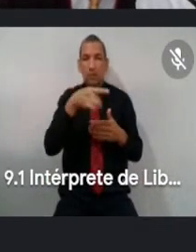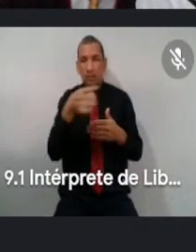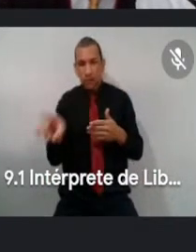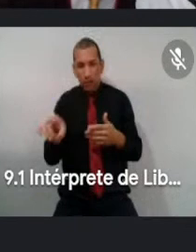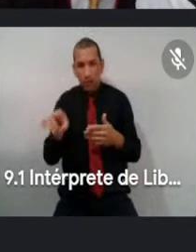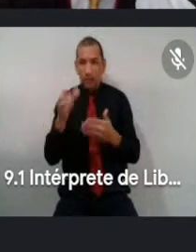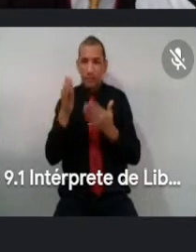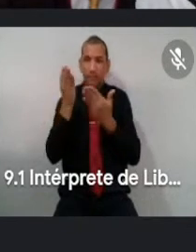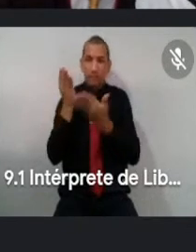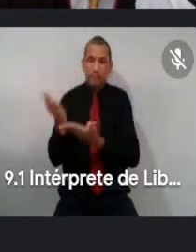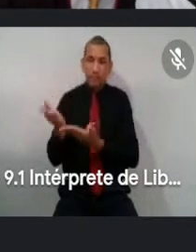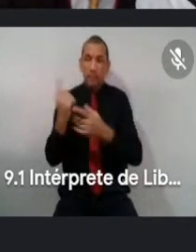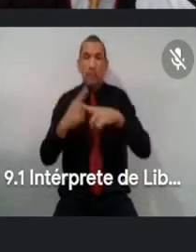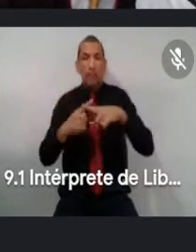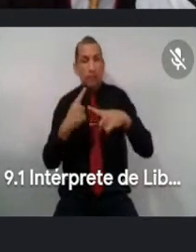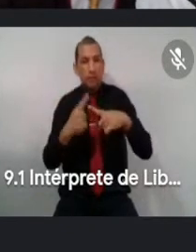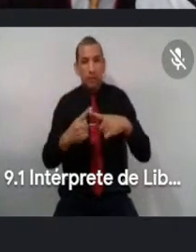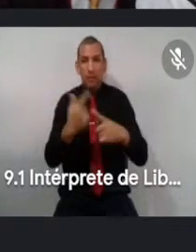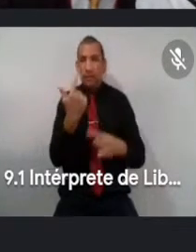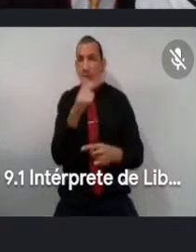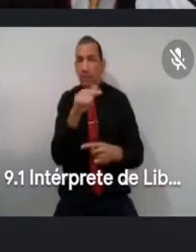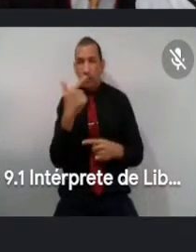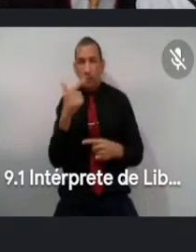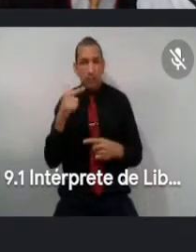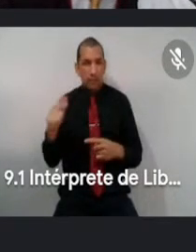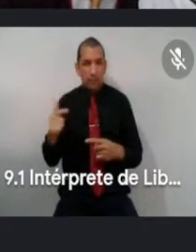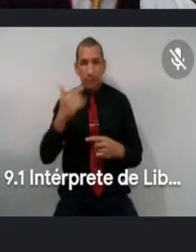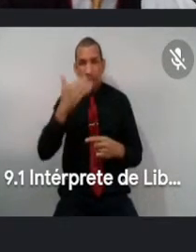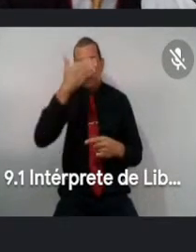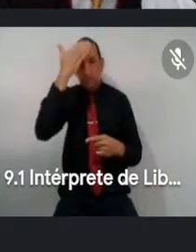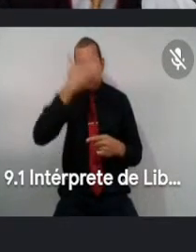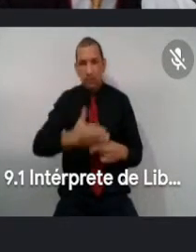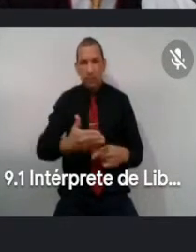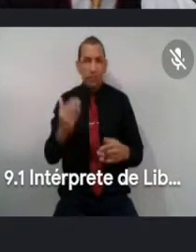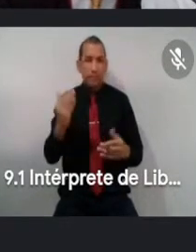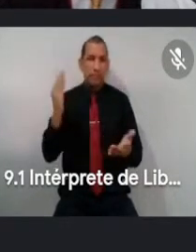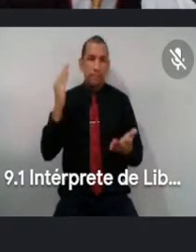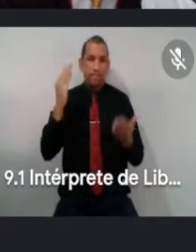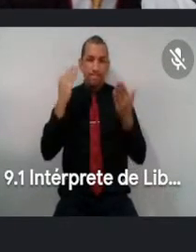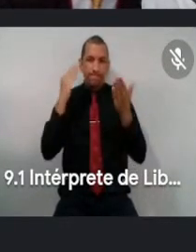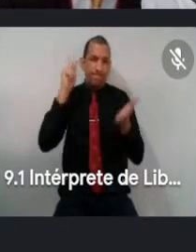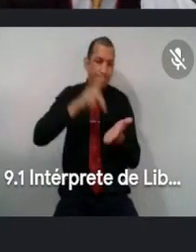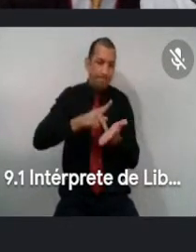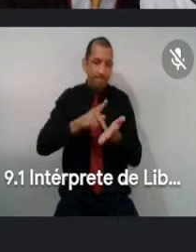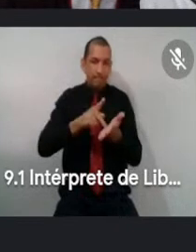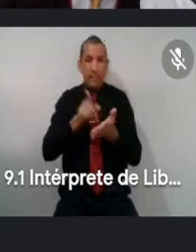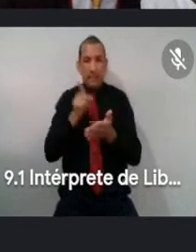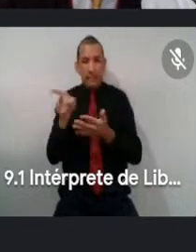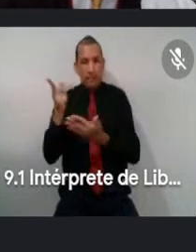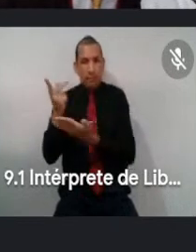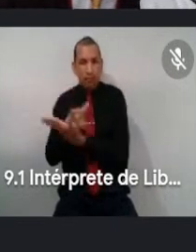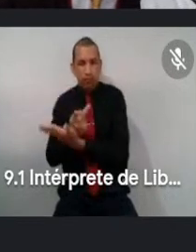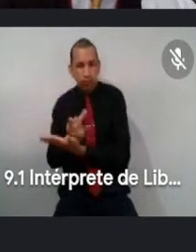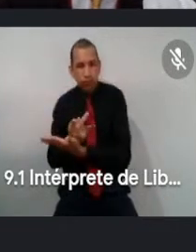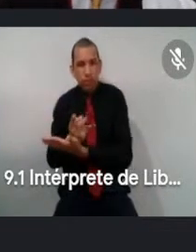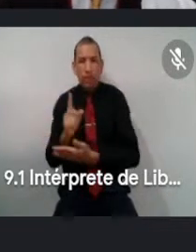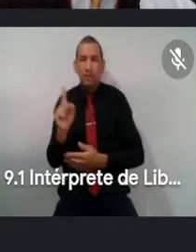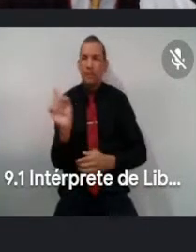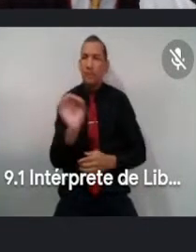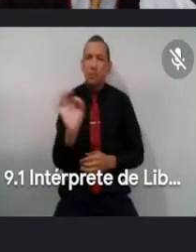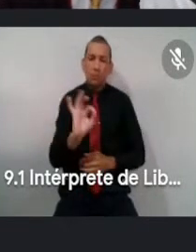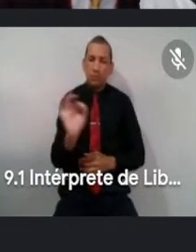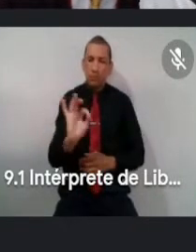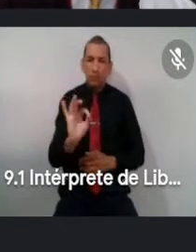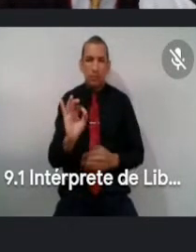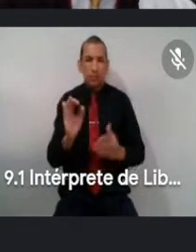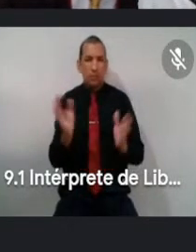tendo em vista que não houve a comprovação da Captação ilícita de sufrágio não tem